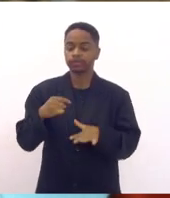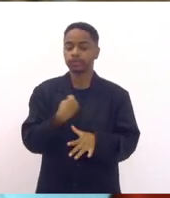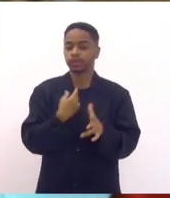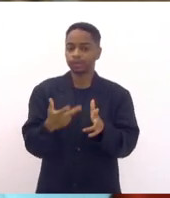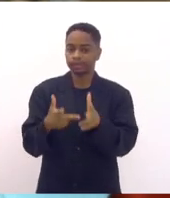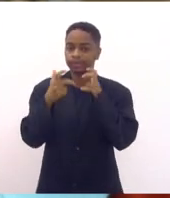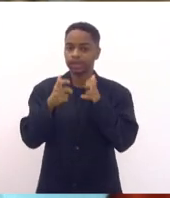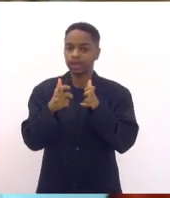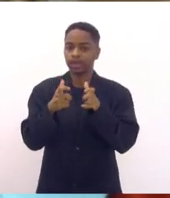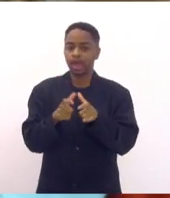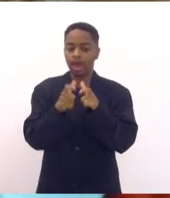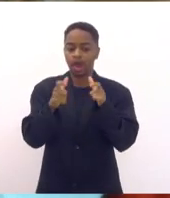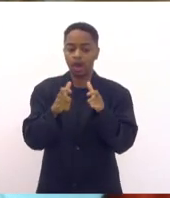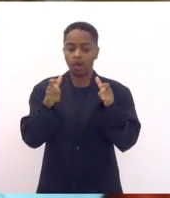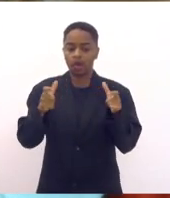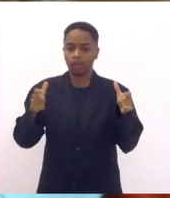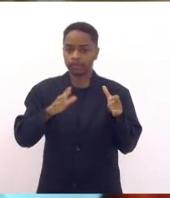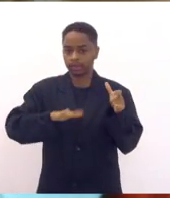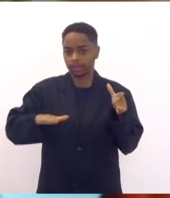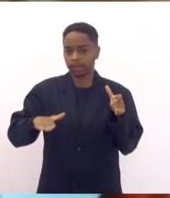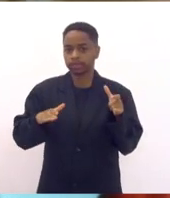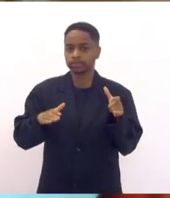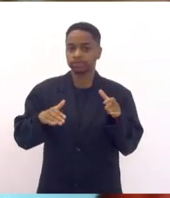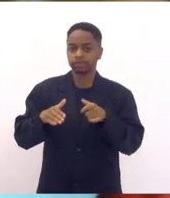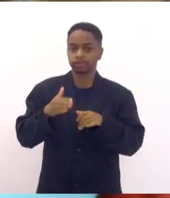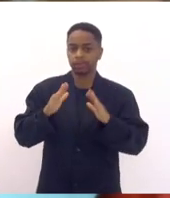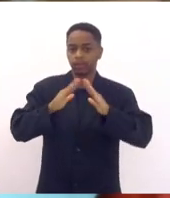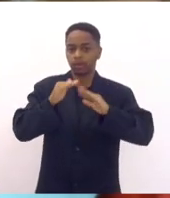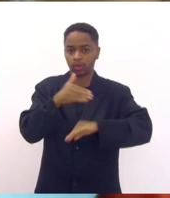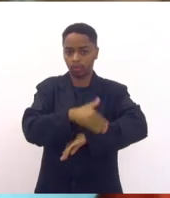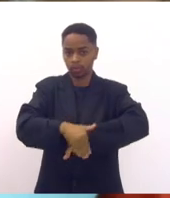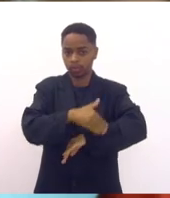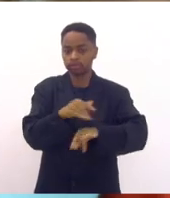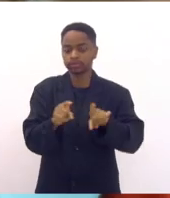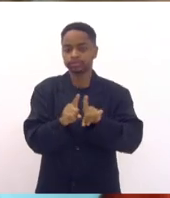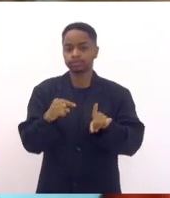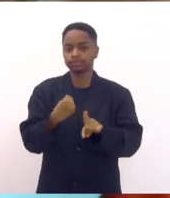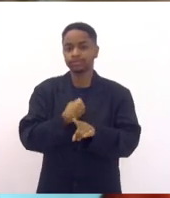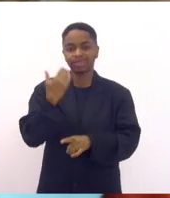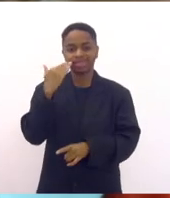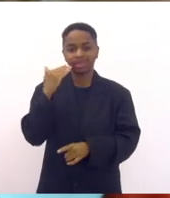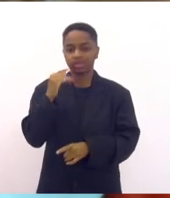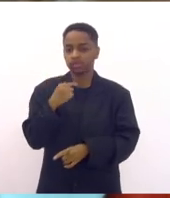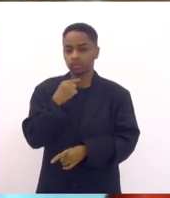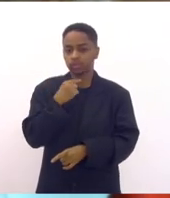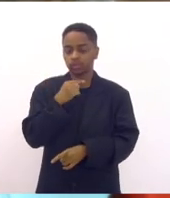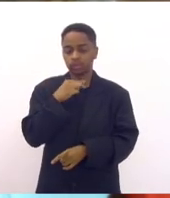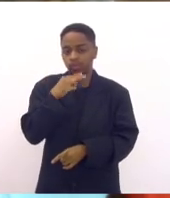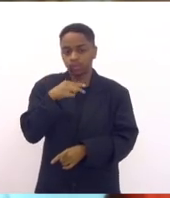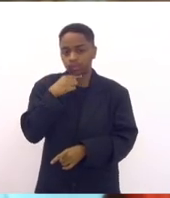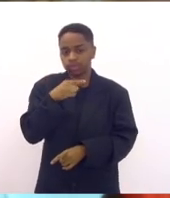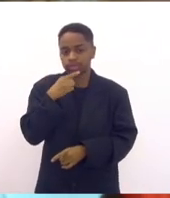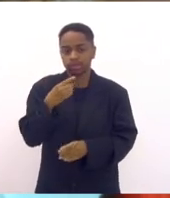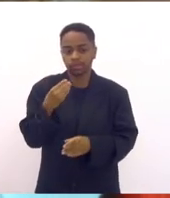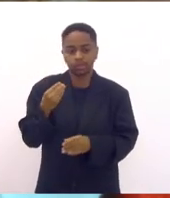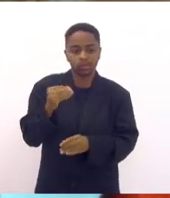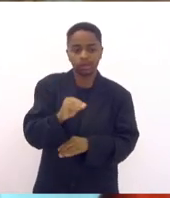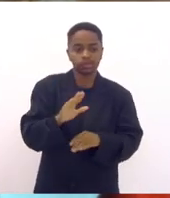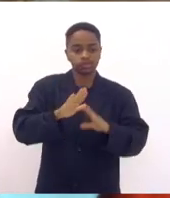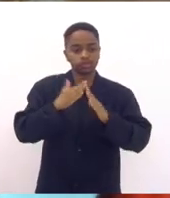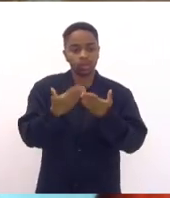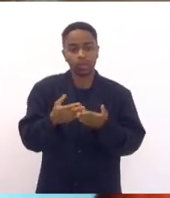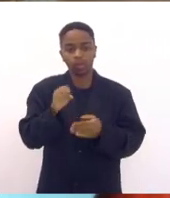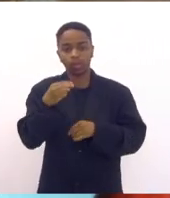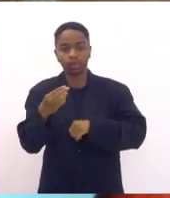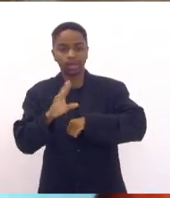número de crianças aumentando no meio das ruas e a gente entende que não se tem como nem se colocar numa escola nem se colocar numa creche